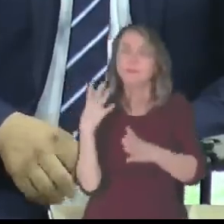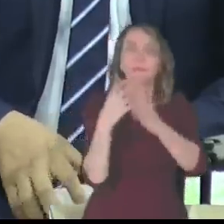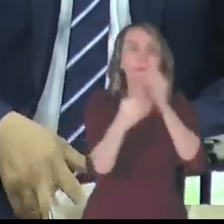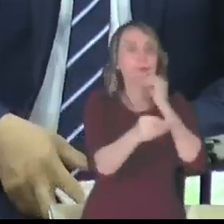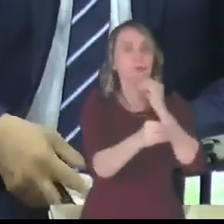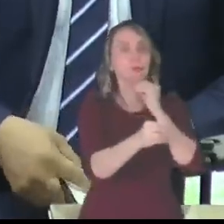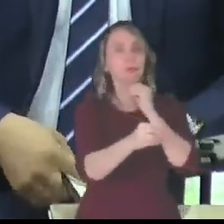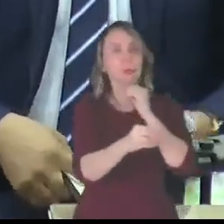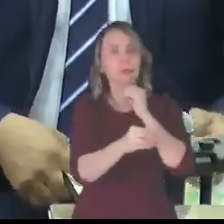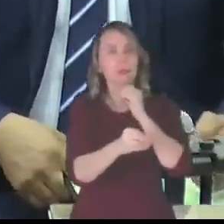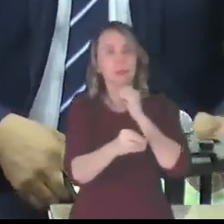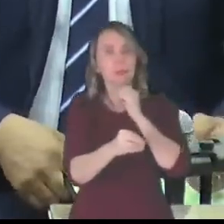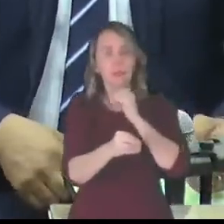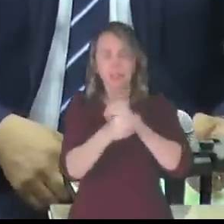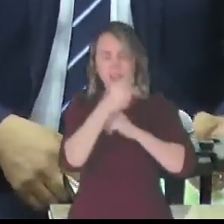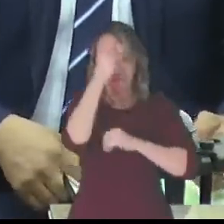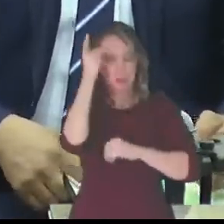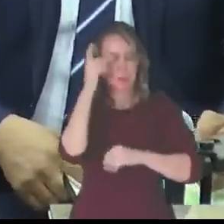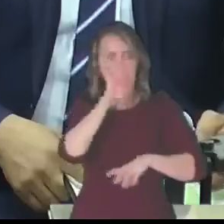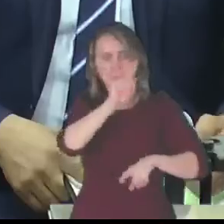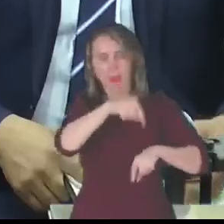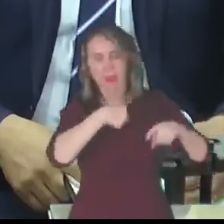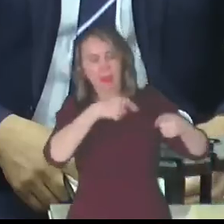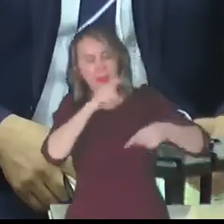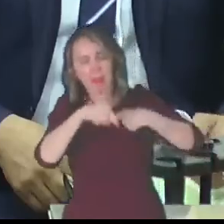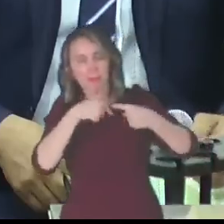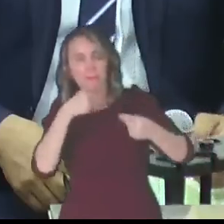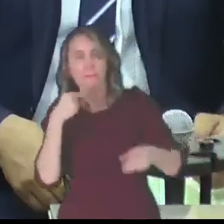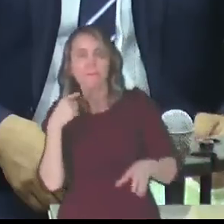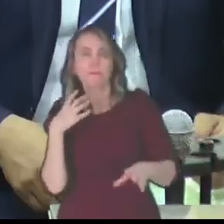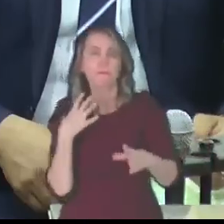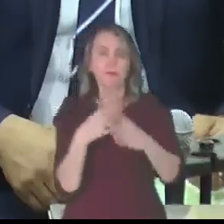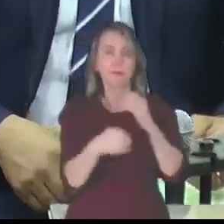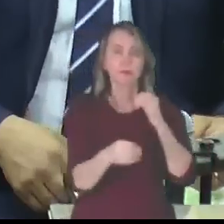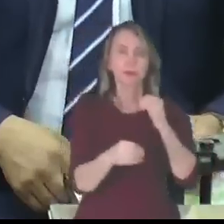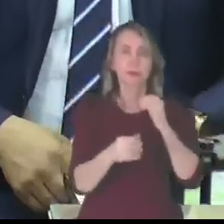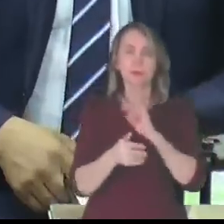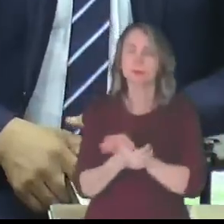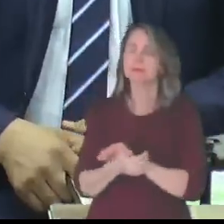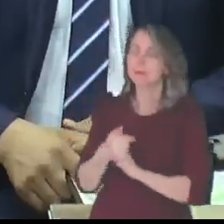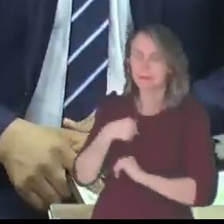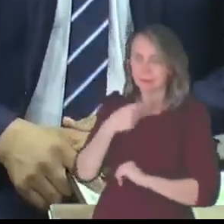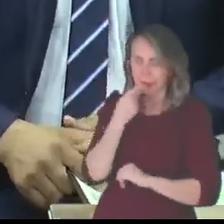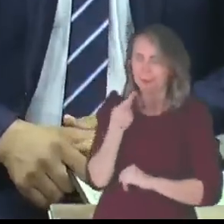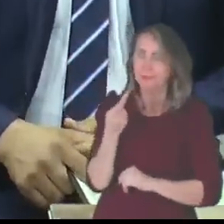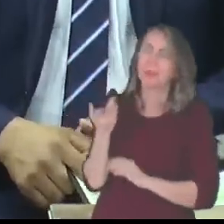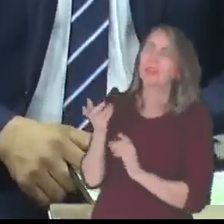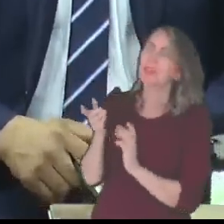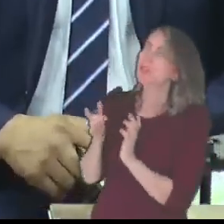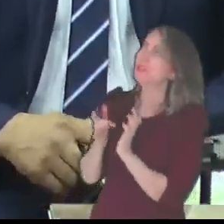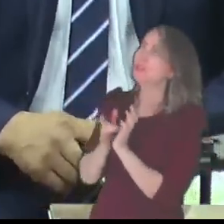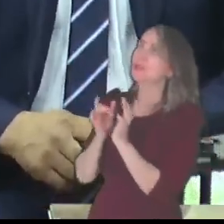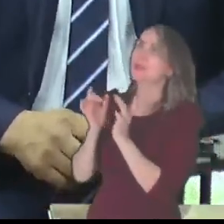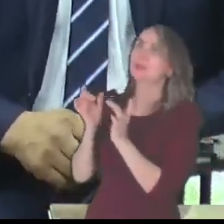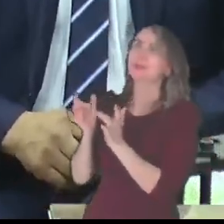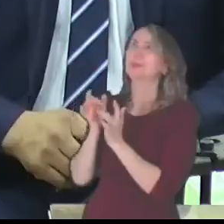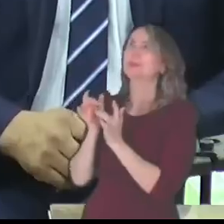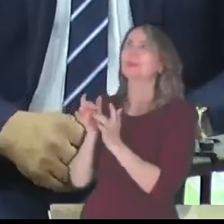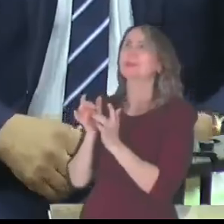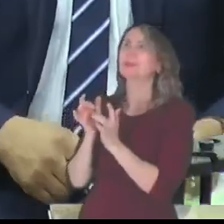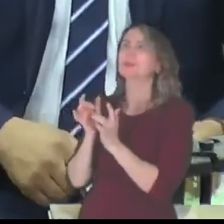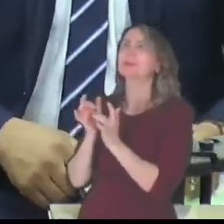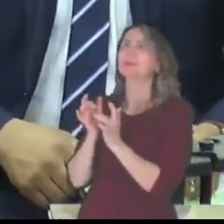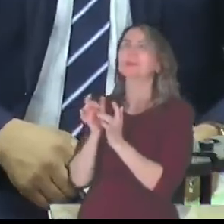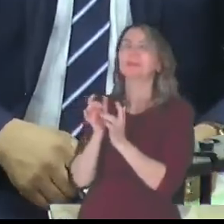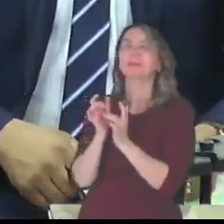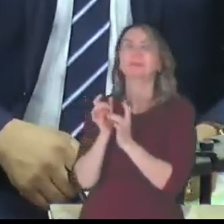diante dele aqueles que o aborrecem Aí eu disse Jesus sejam